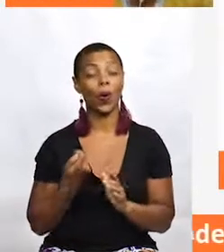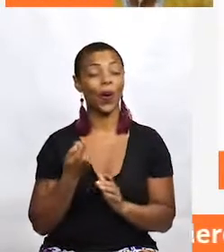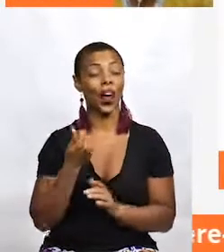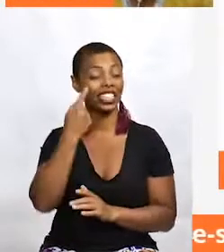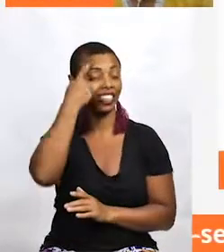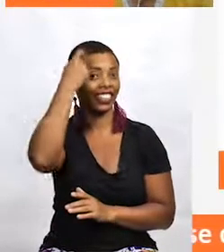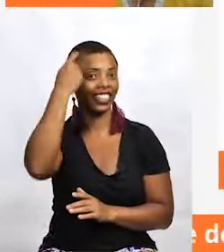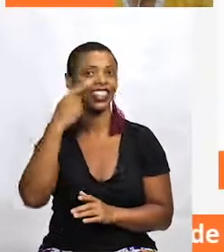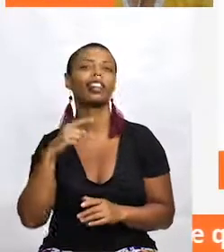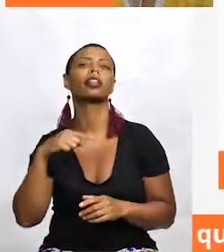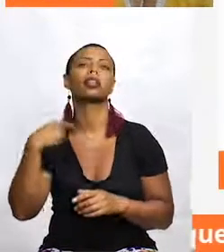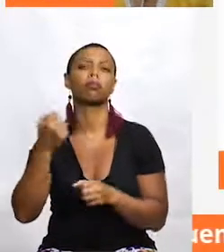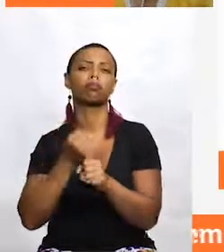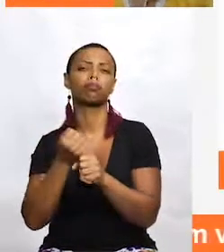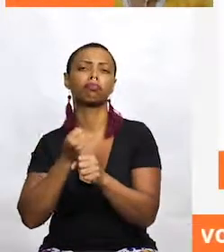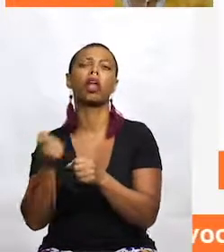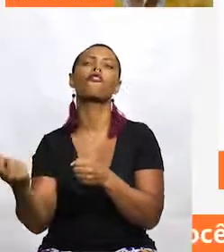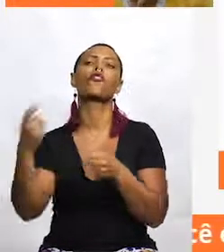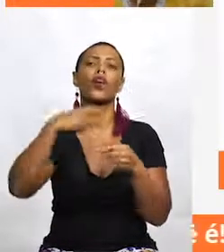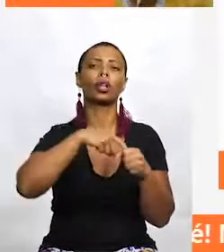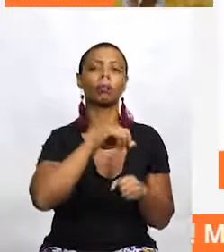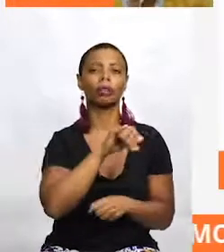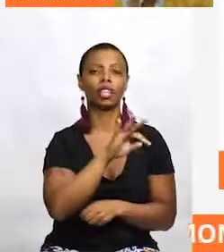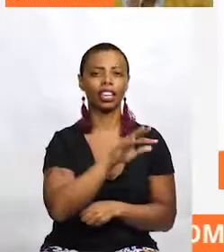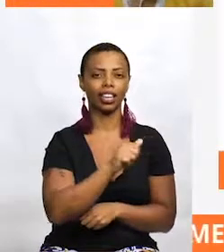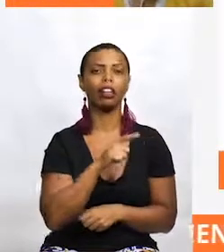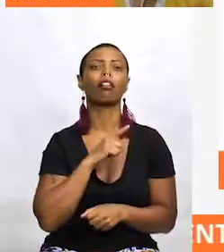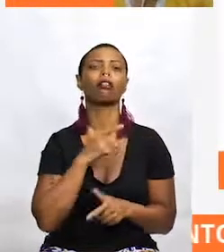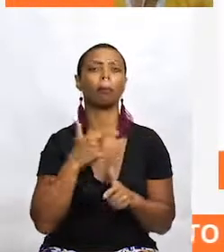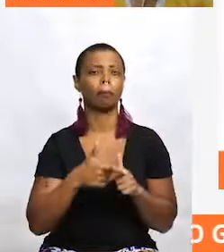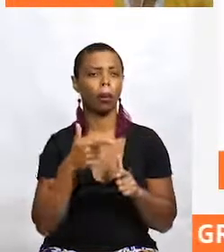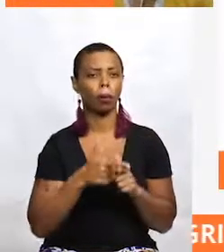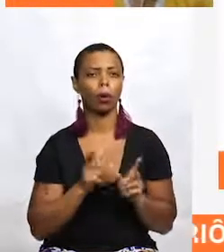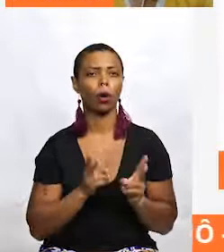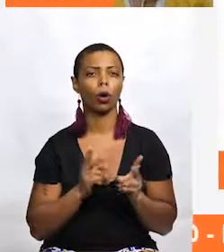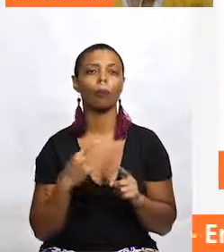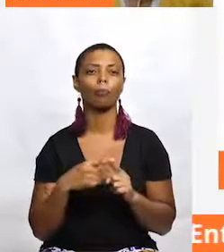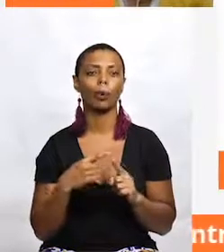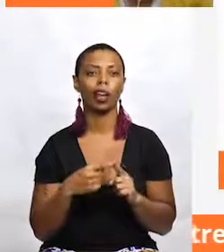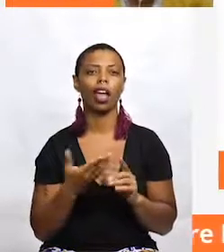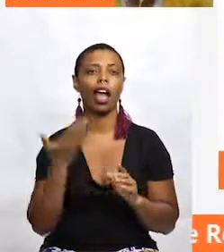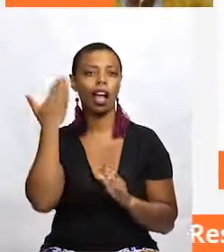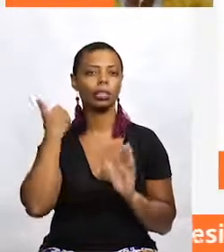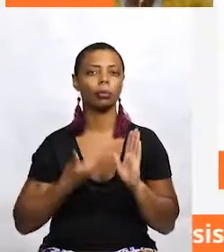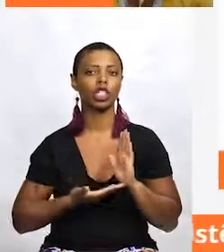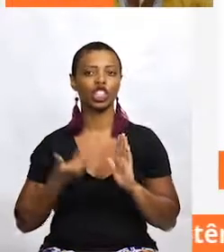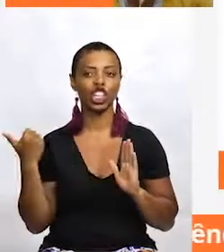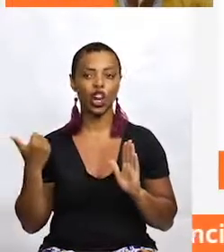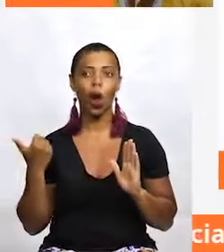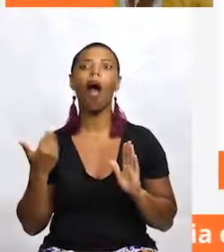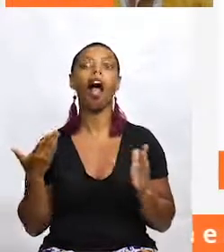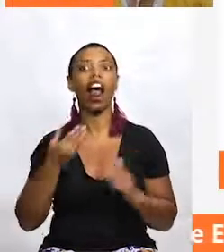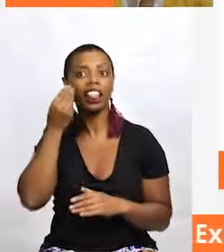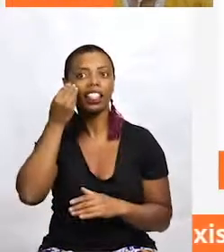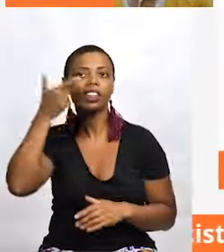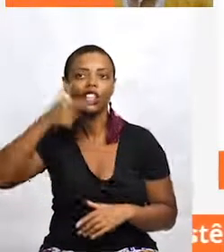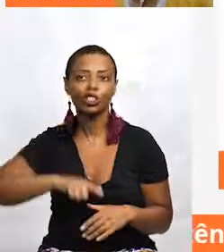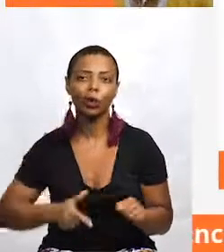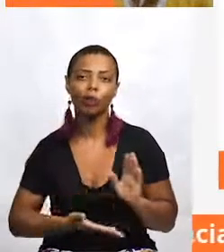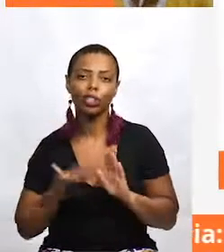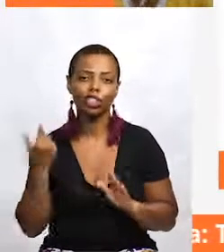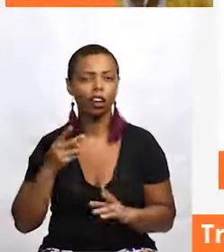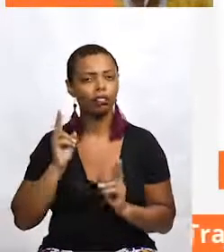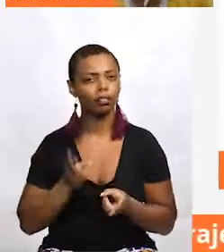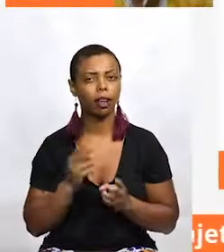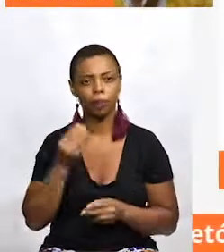ITA depois de alguns anos, ainda tenho os problemas, porque já que eles me tiraram um ano, eles acham que podem me tirar de novo.